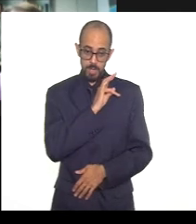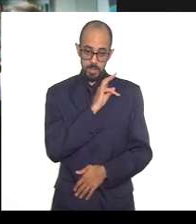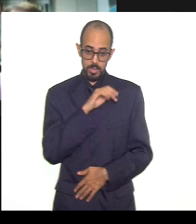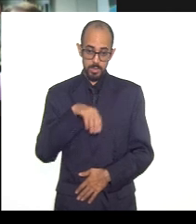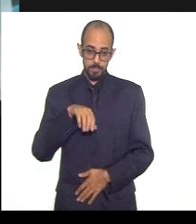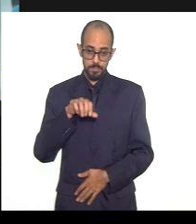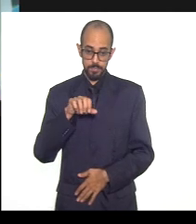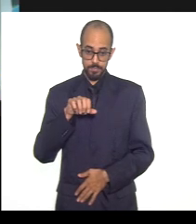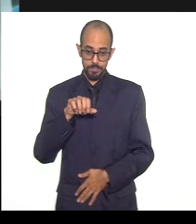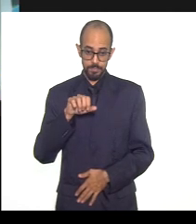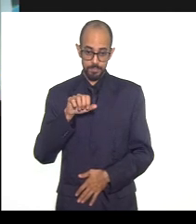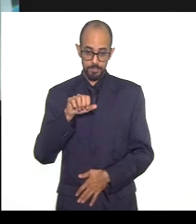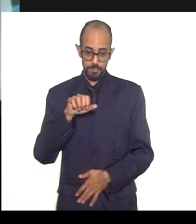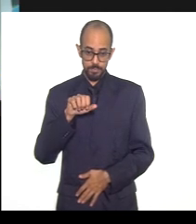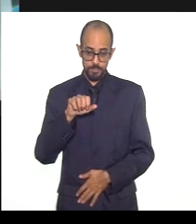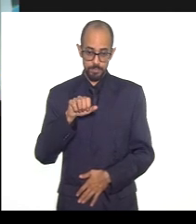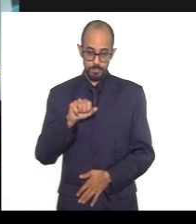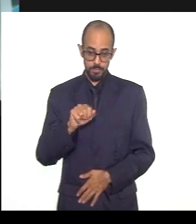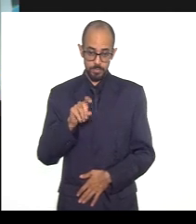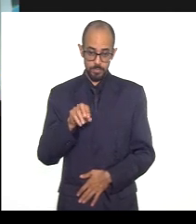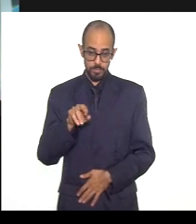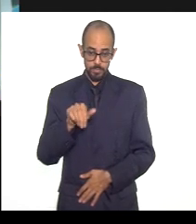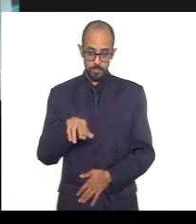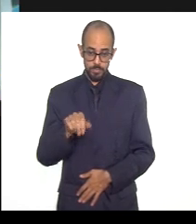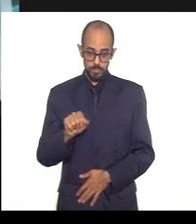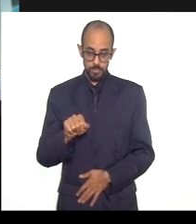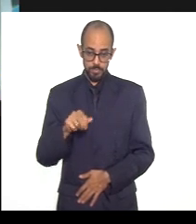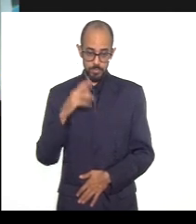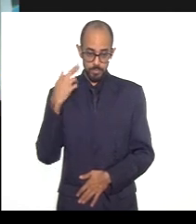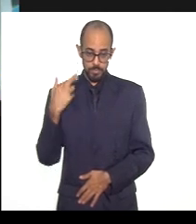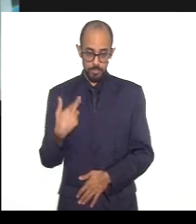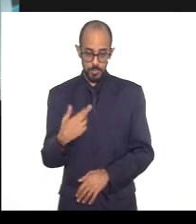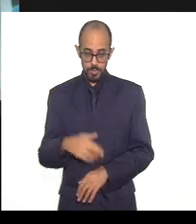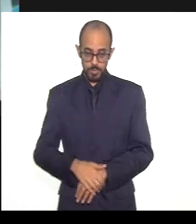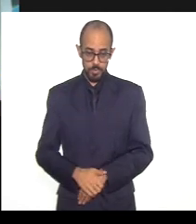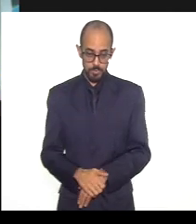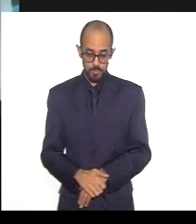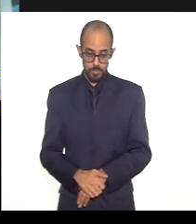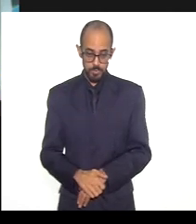Adriana. Renata, senhor presidente. Presidente.